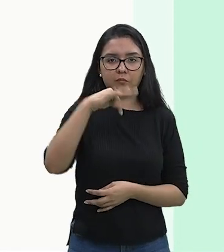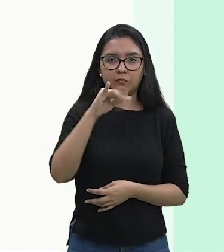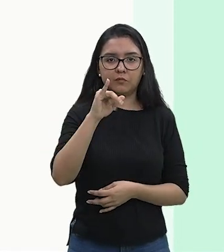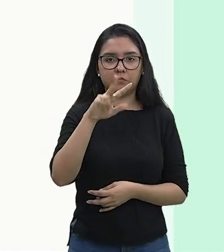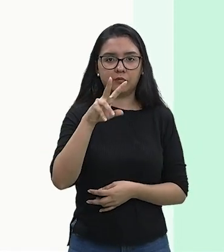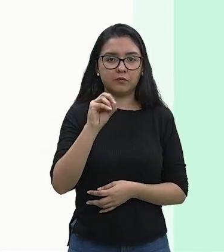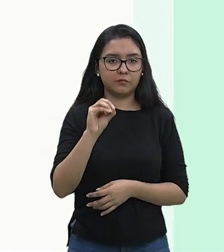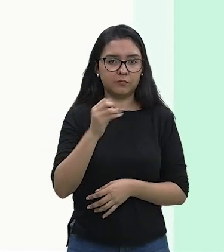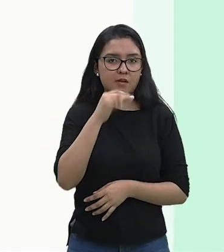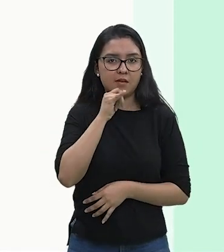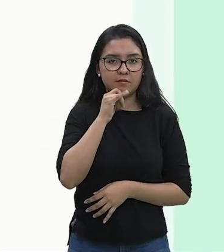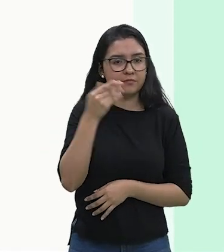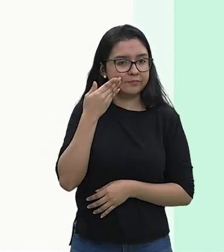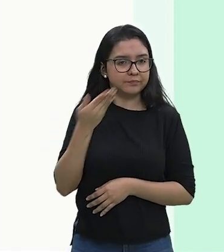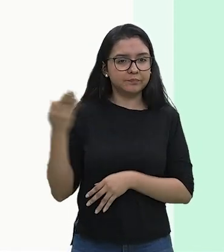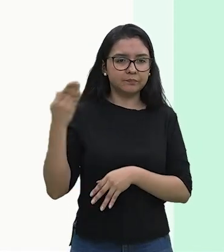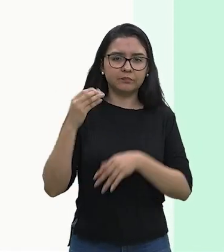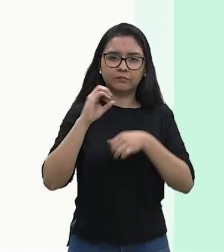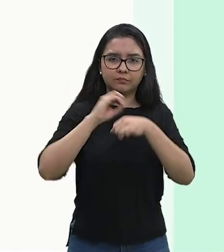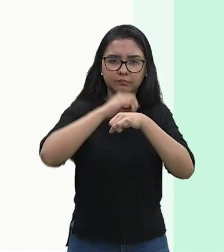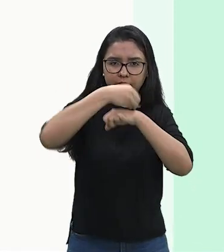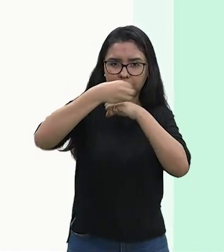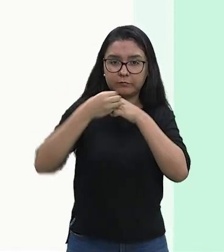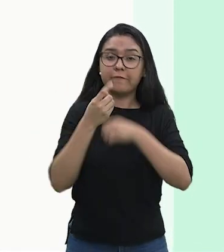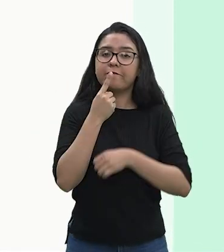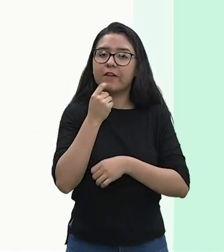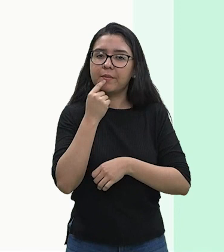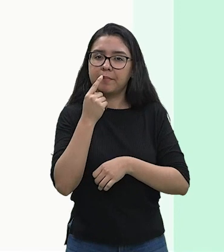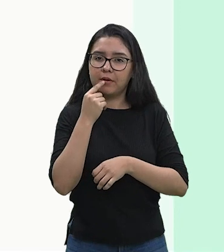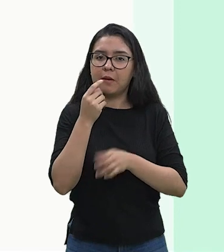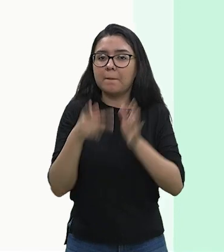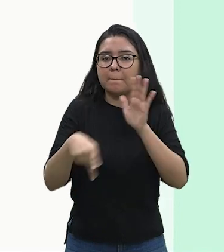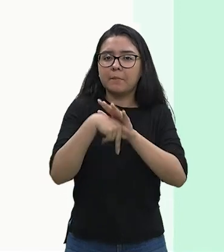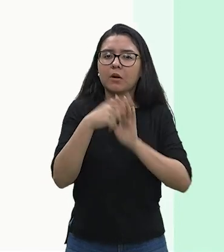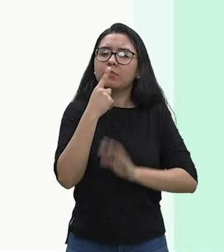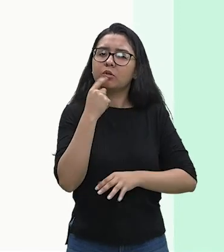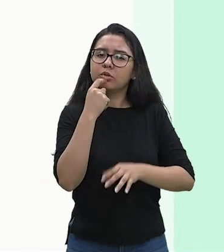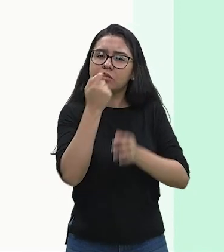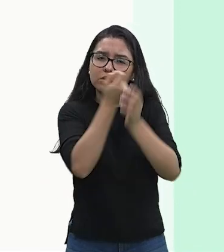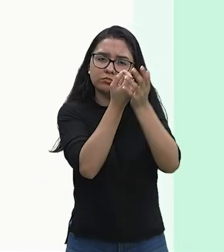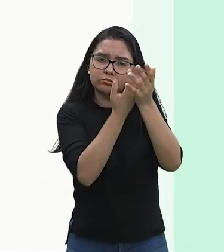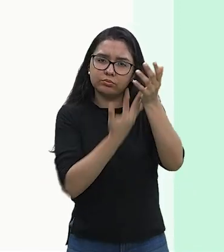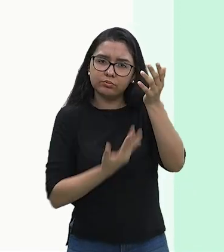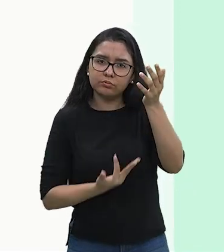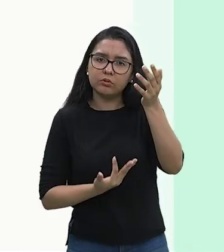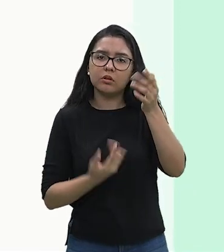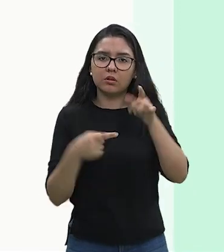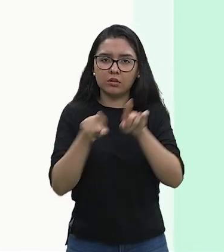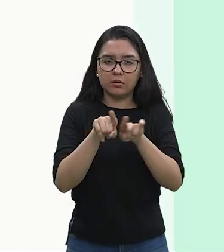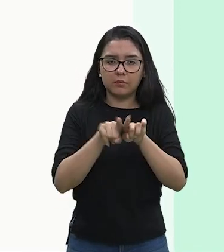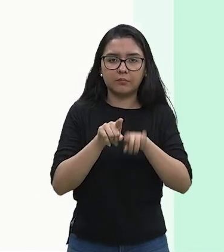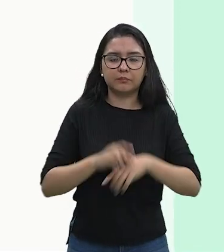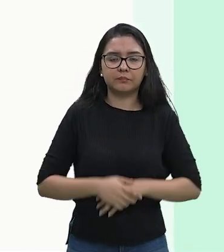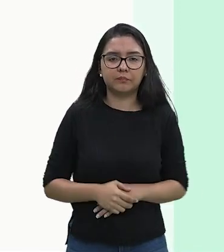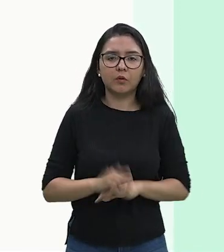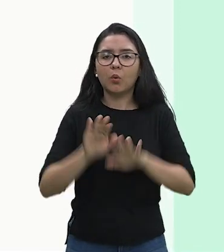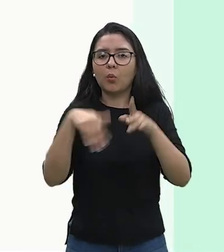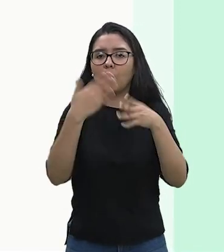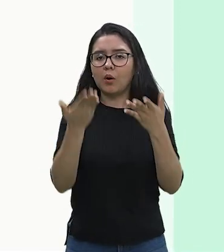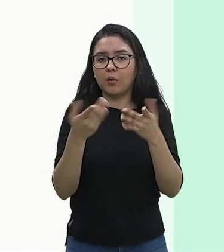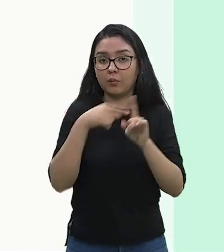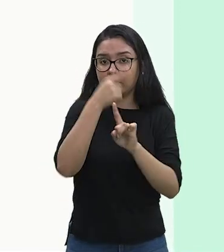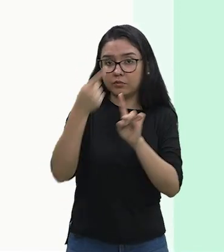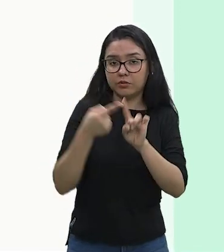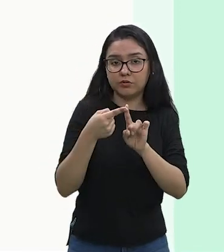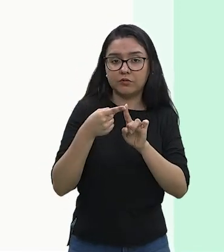vermelhos, São aqueles que formam aí o nosso sangue. Lembrando que o sangue ele também é um tecido. E qual é a função dessa